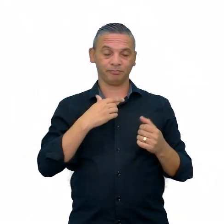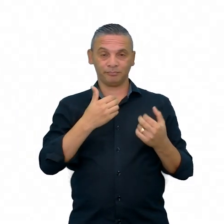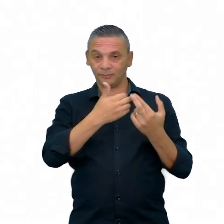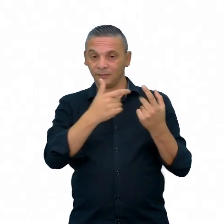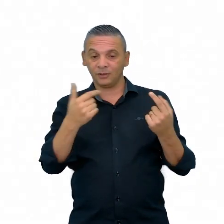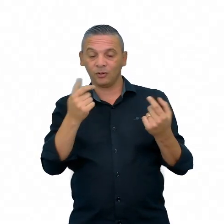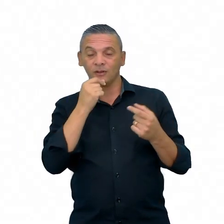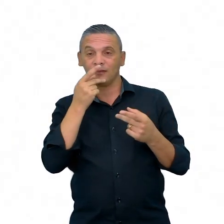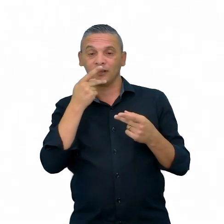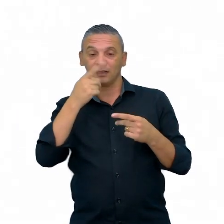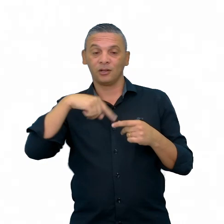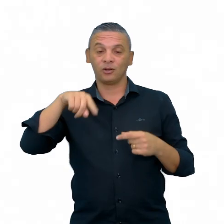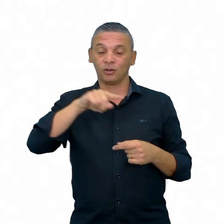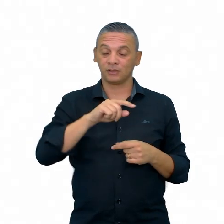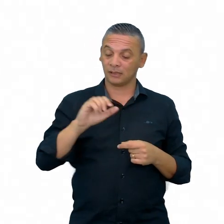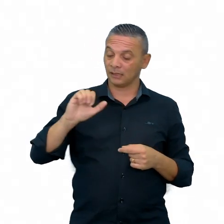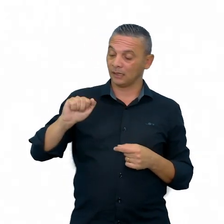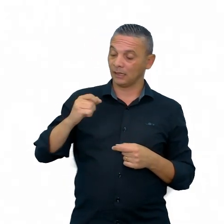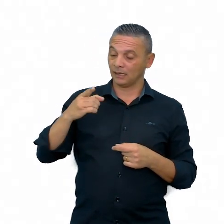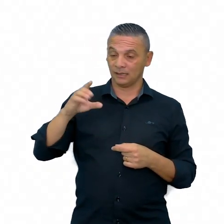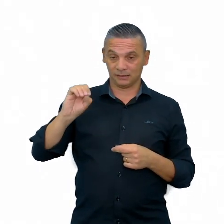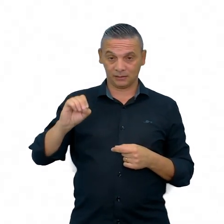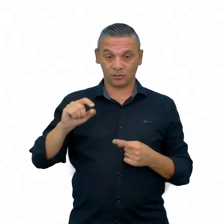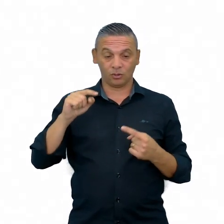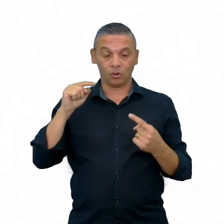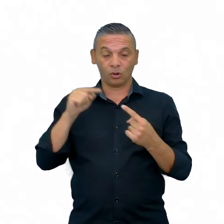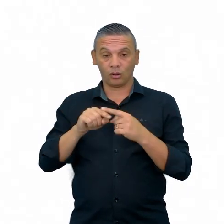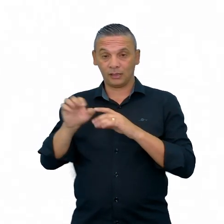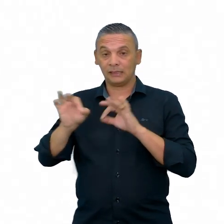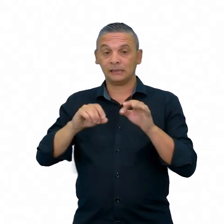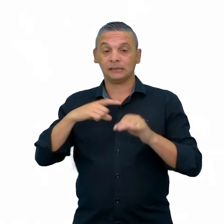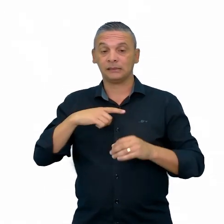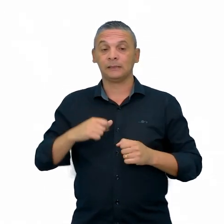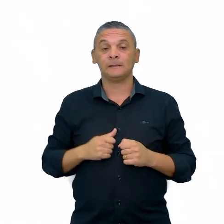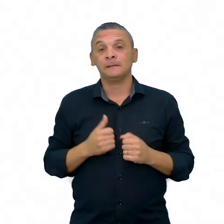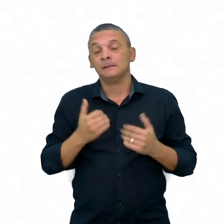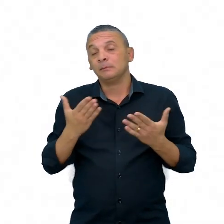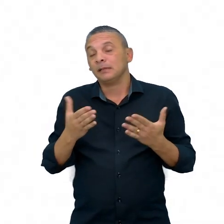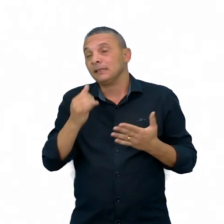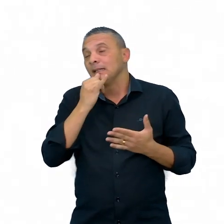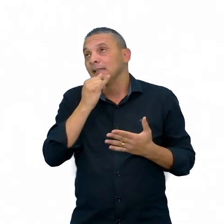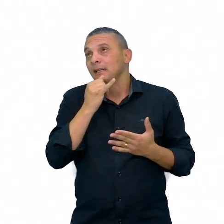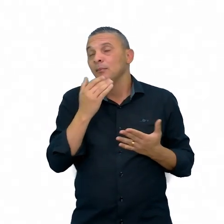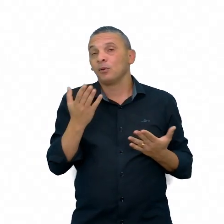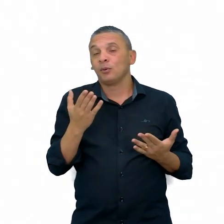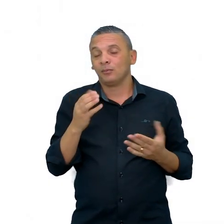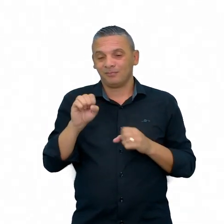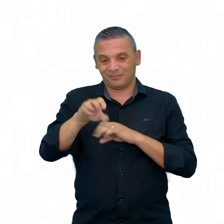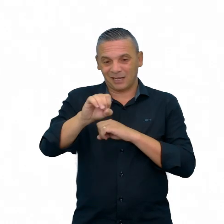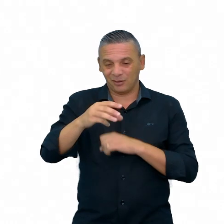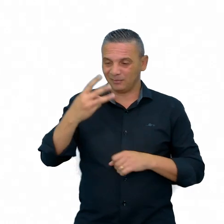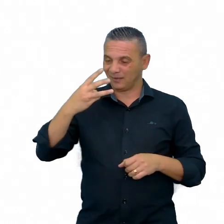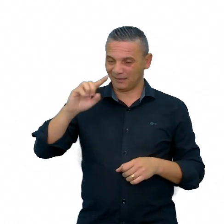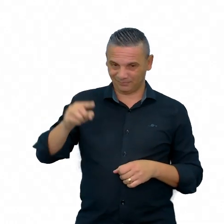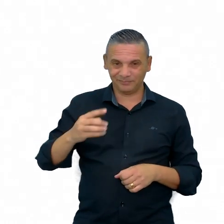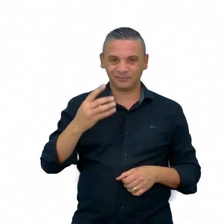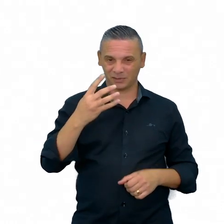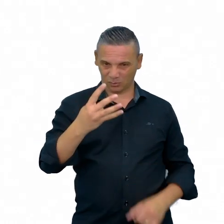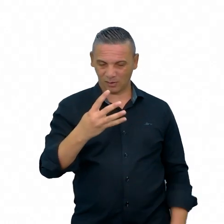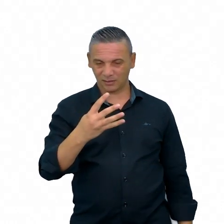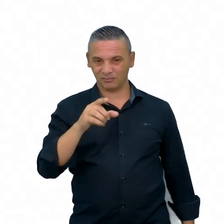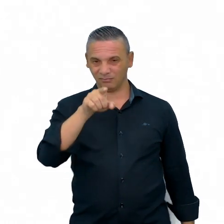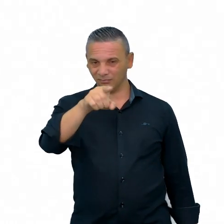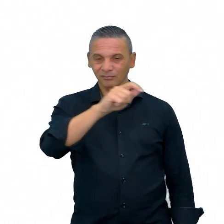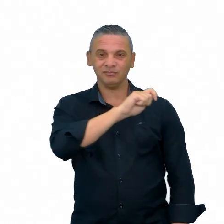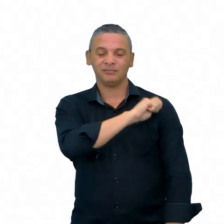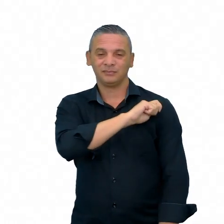estamos falando, a ação, esse processo cognitivo, né? Então, lá na aula 3 e 4, esse estudante